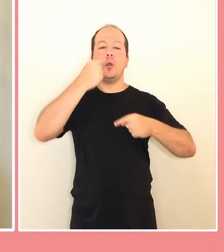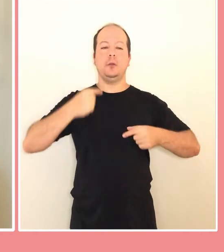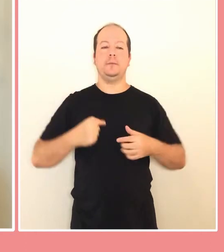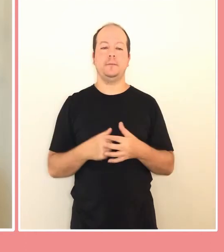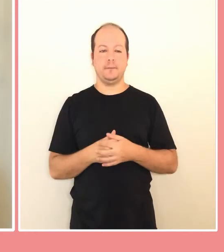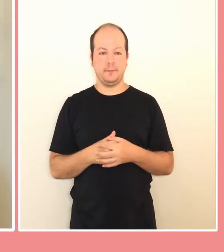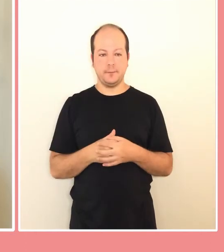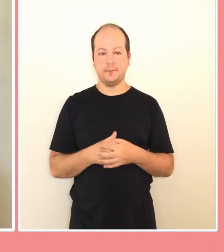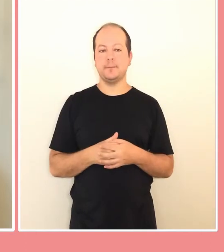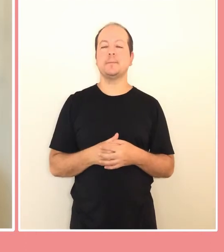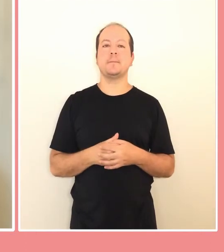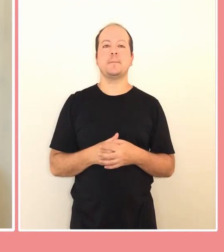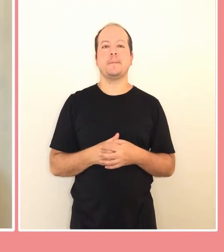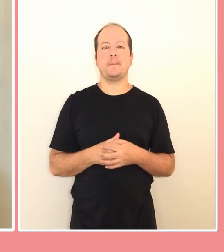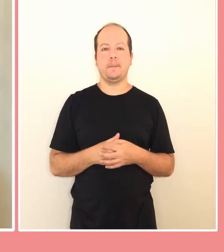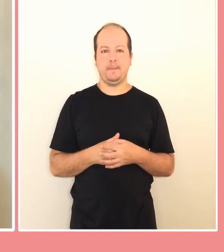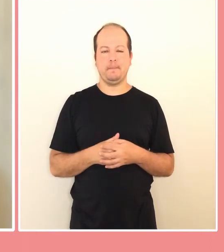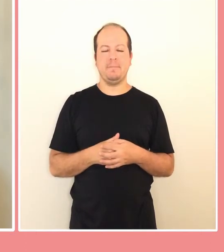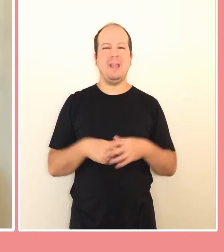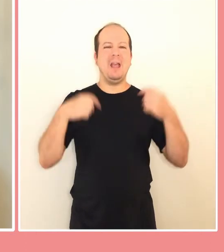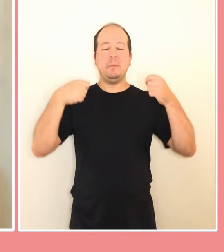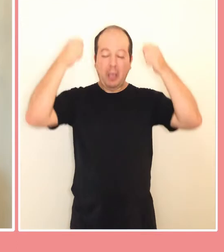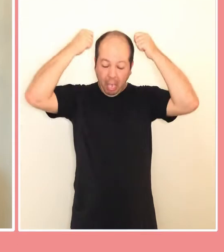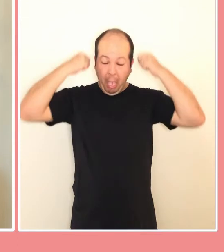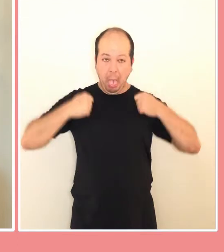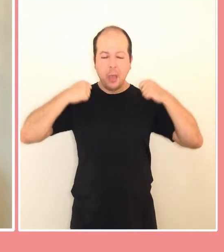né? Então, não precisa forçar muito,